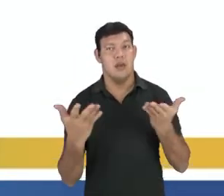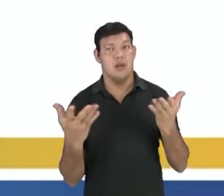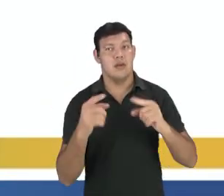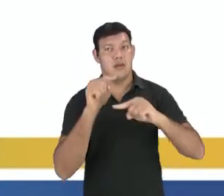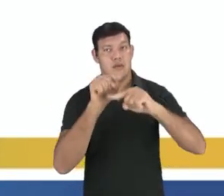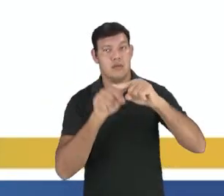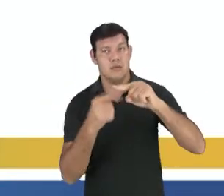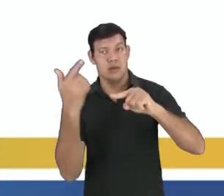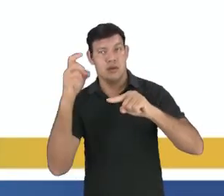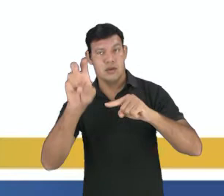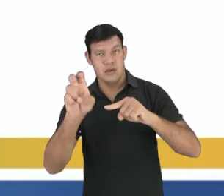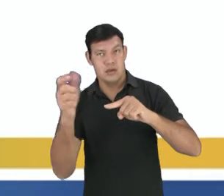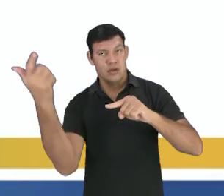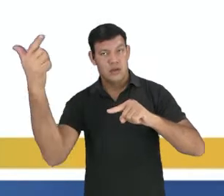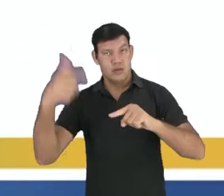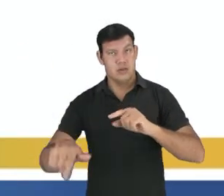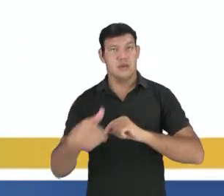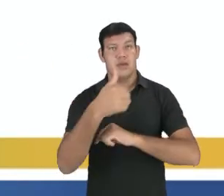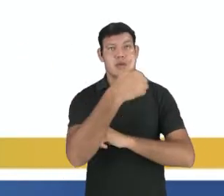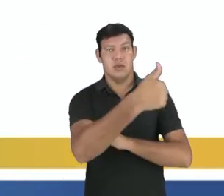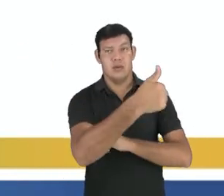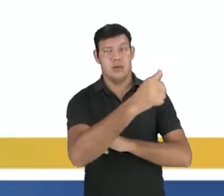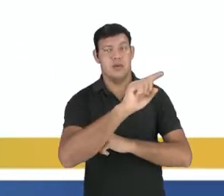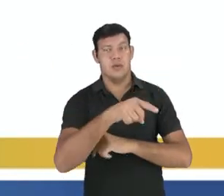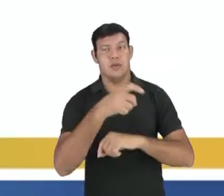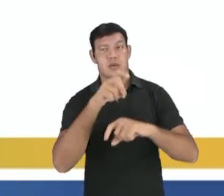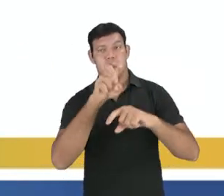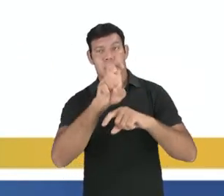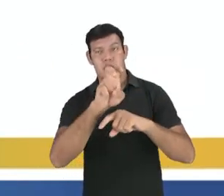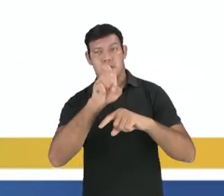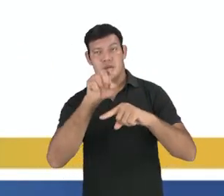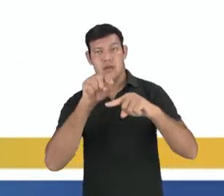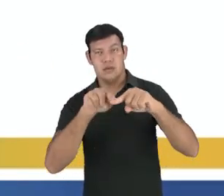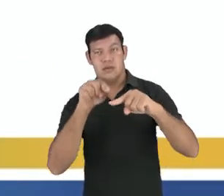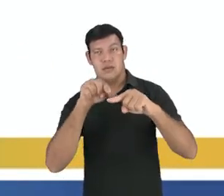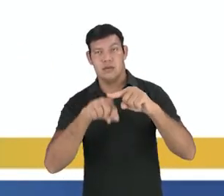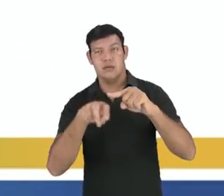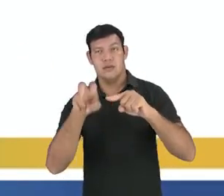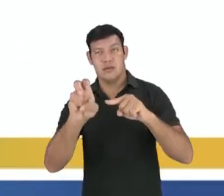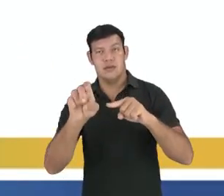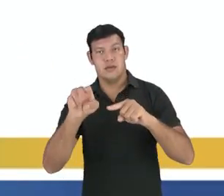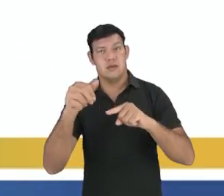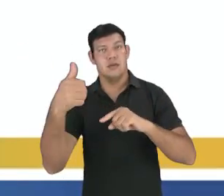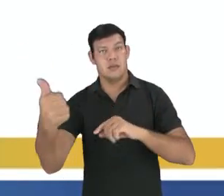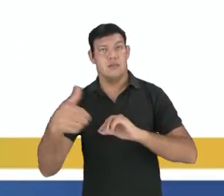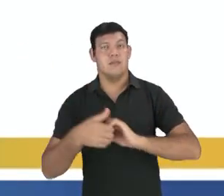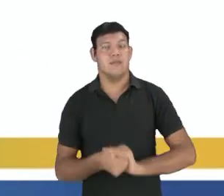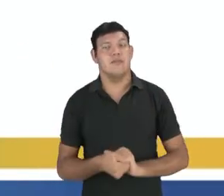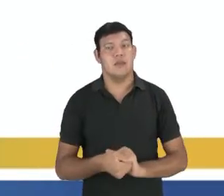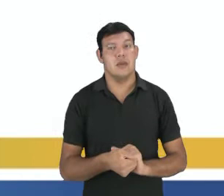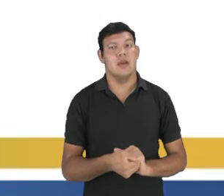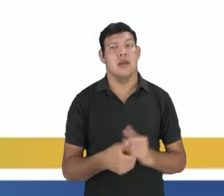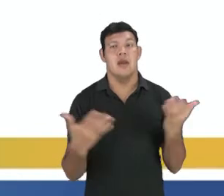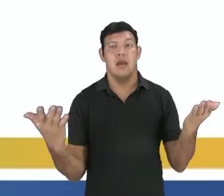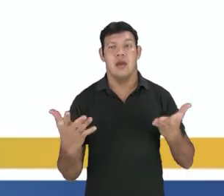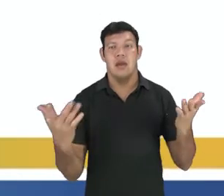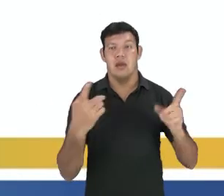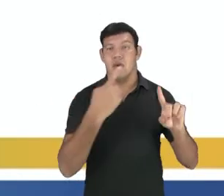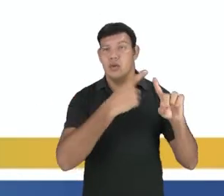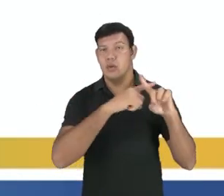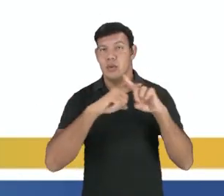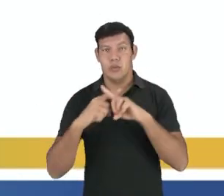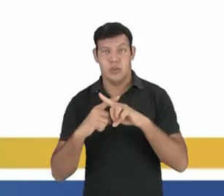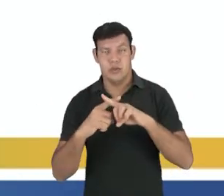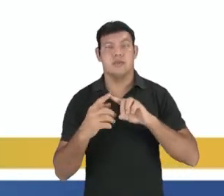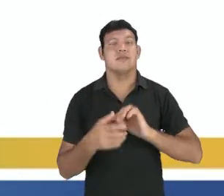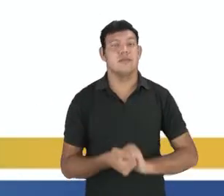5. Repete o 1, 5 dividido por 5, 1. Aí aqui que eu tenho multiplicando, eu vou multiplicando os